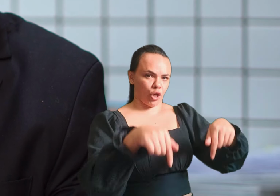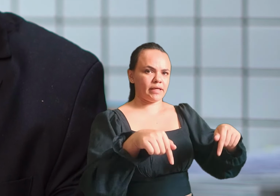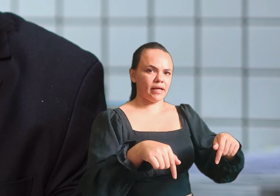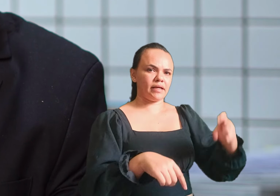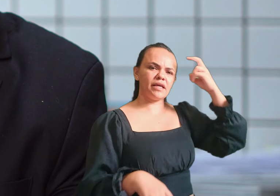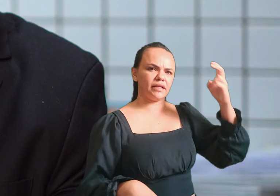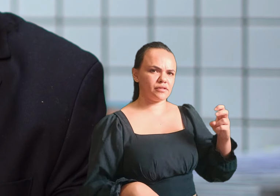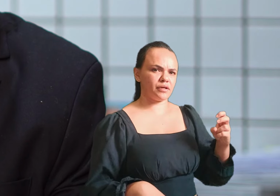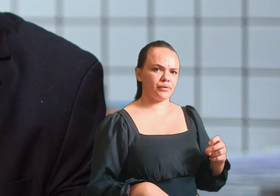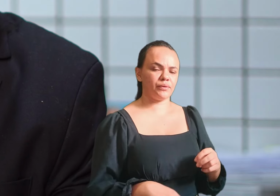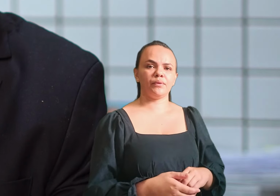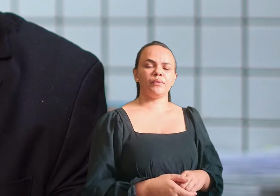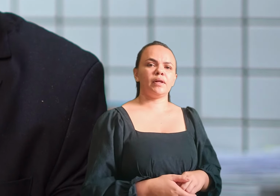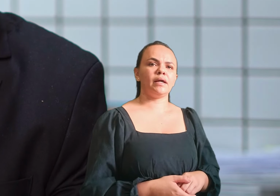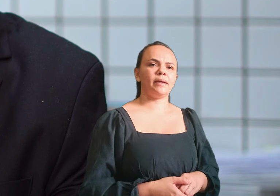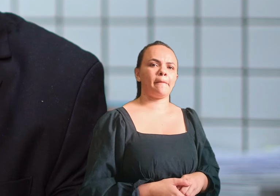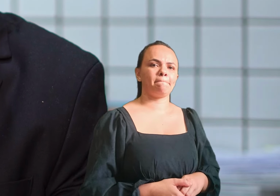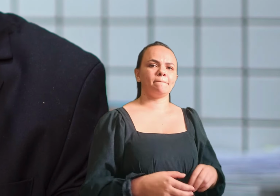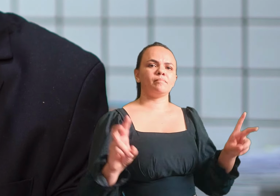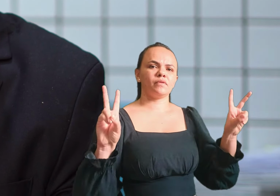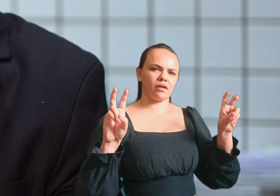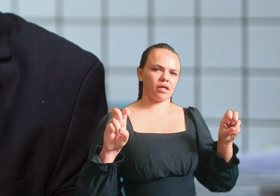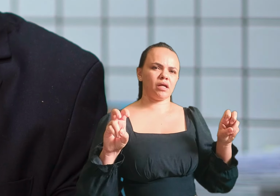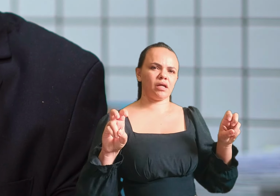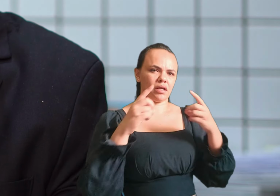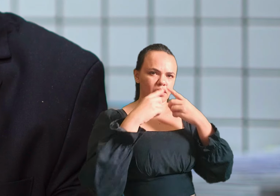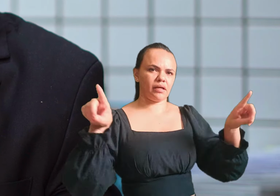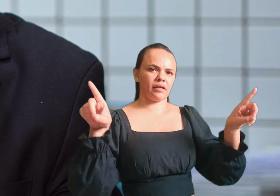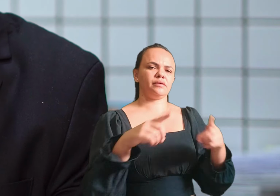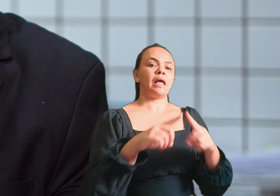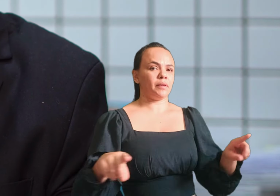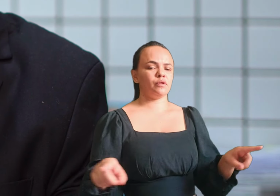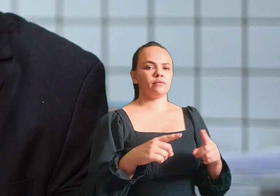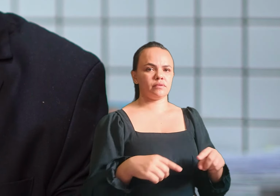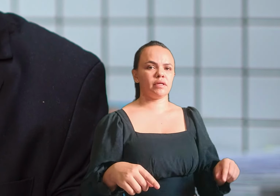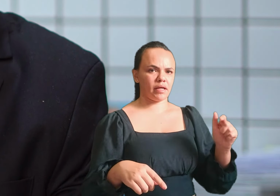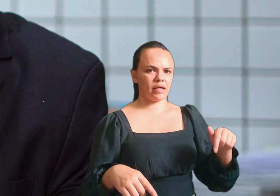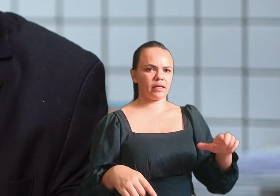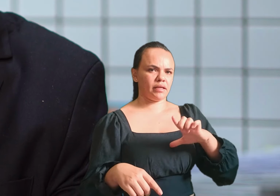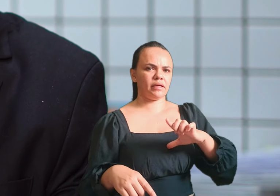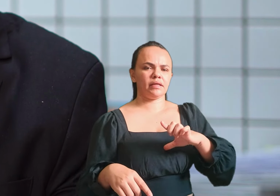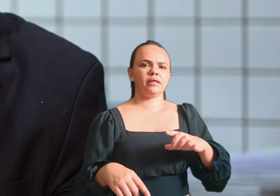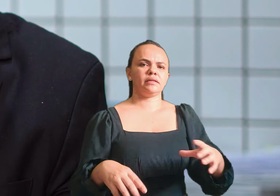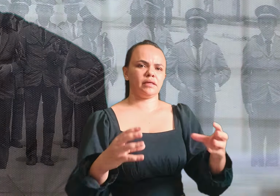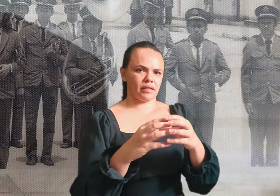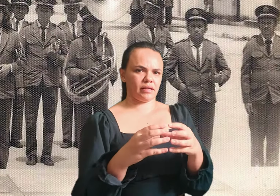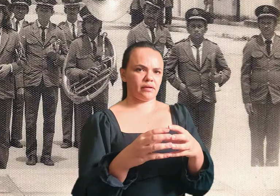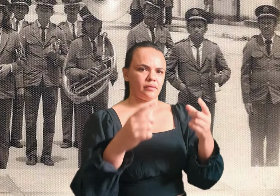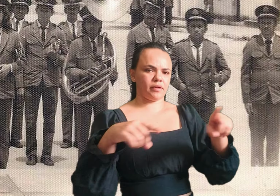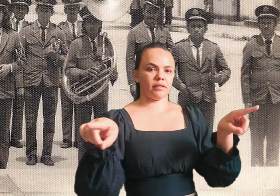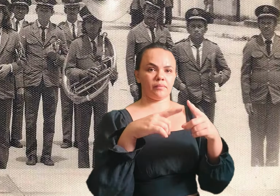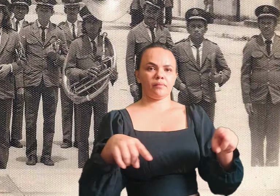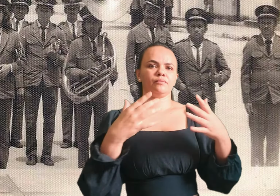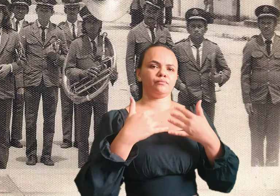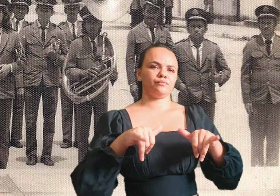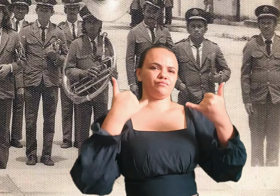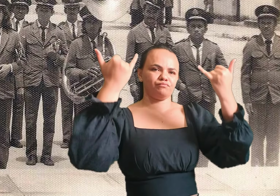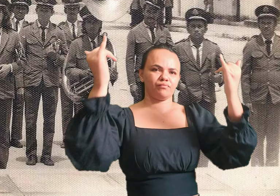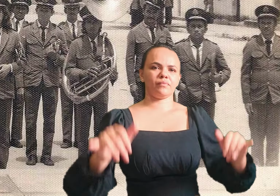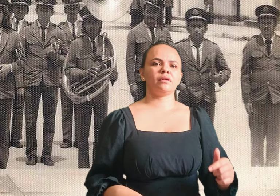e a questão da música Nós temos uma banda de música que é um orgulho de luí Gomes com mais de